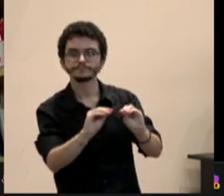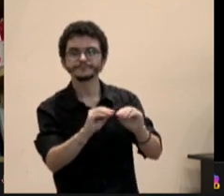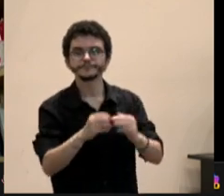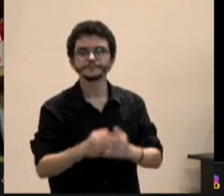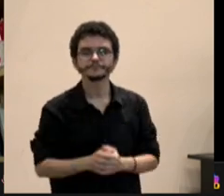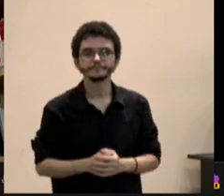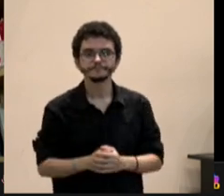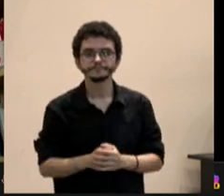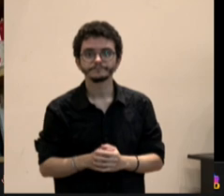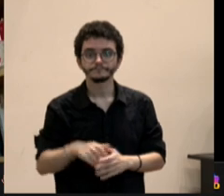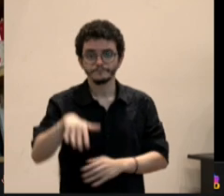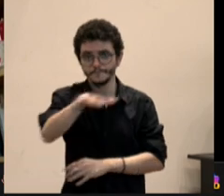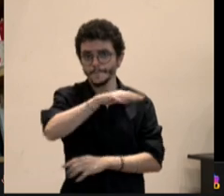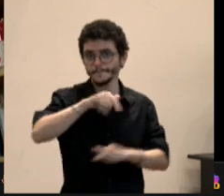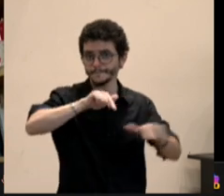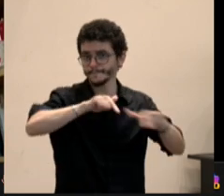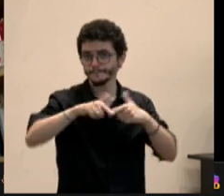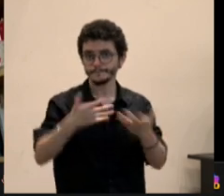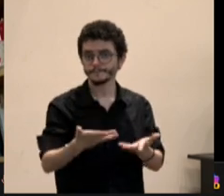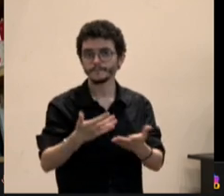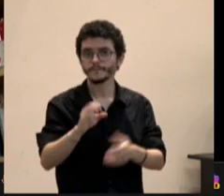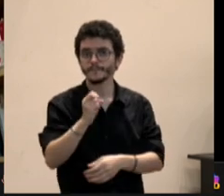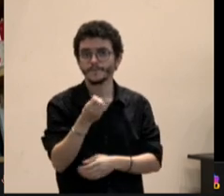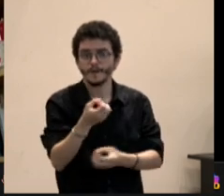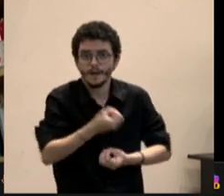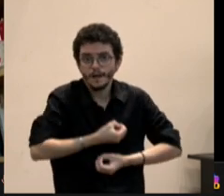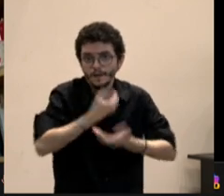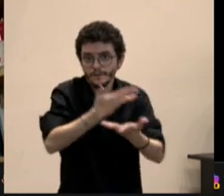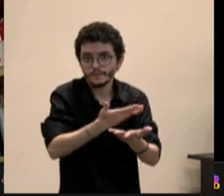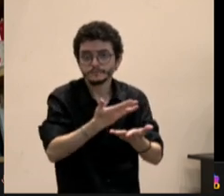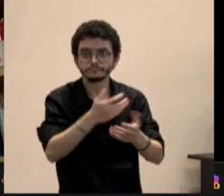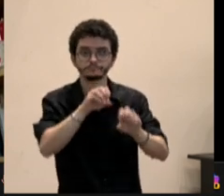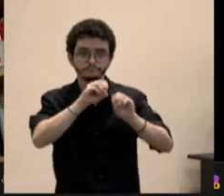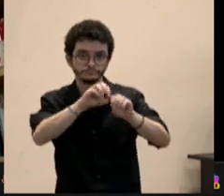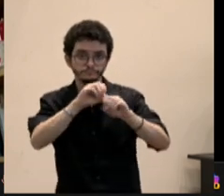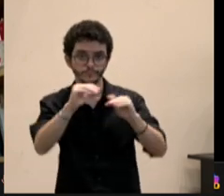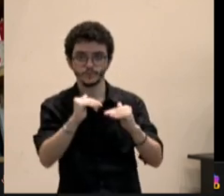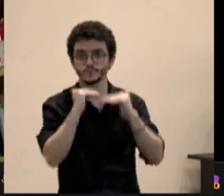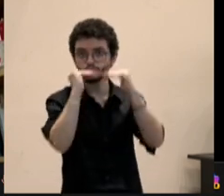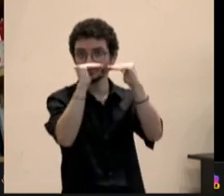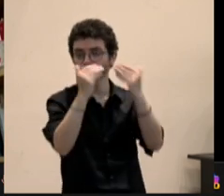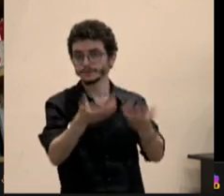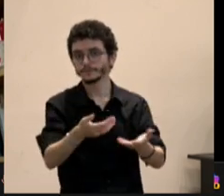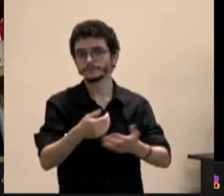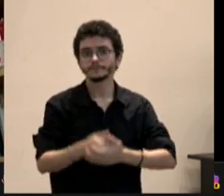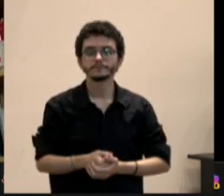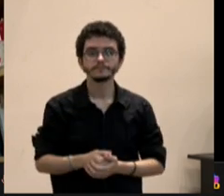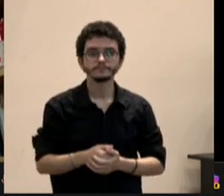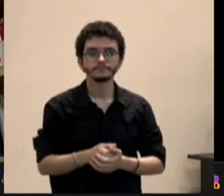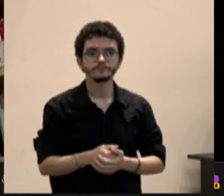as condições de trabalho, as condições da oferta do ensino superior, as condições